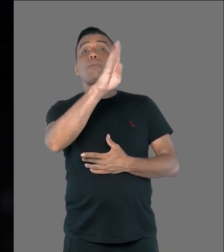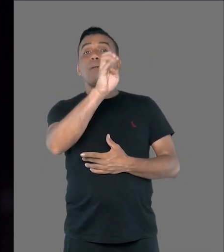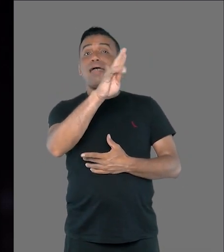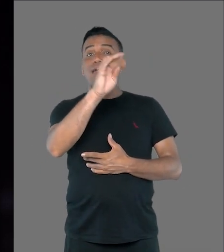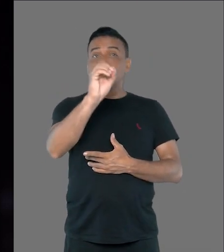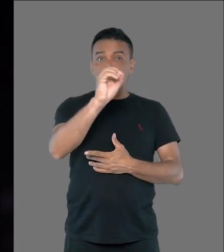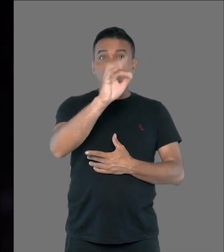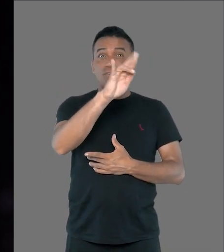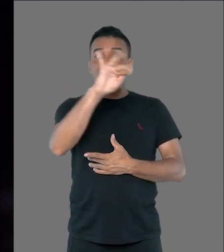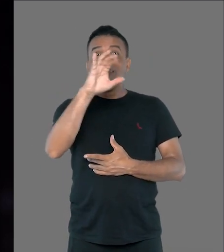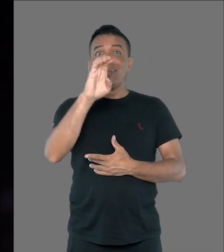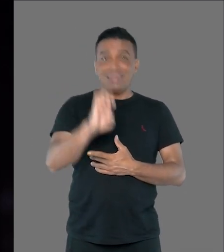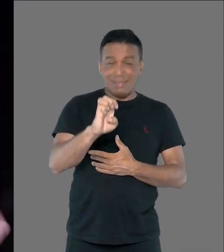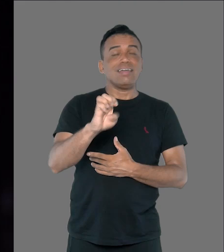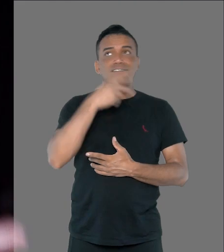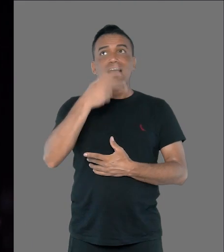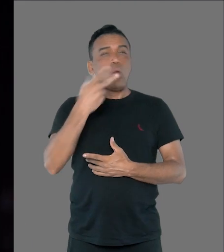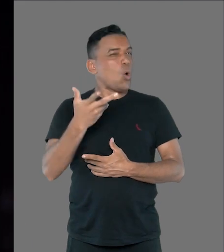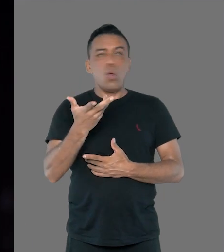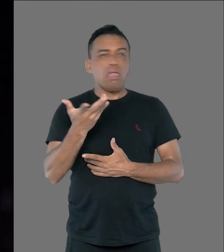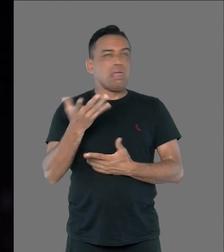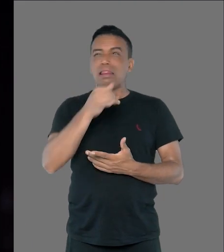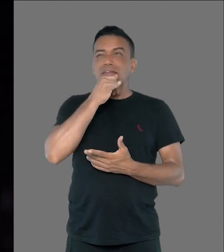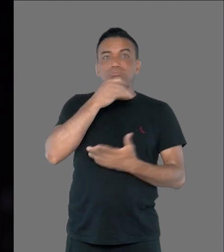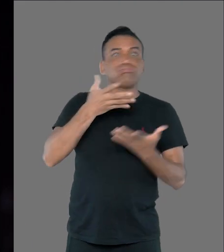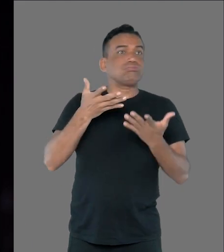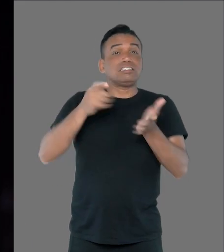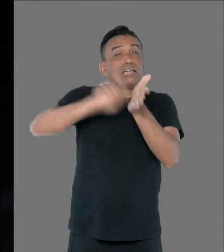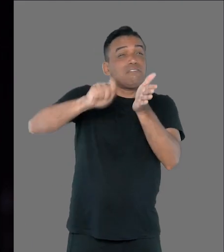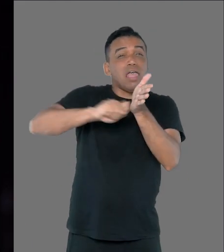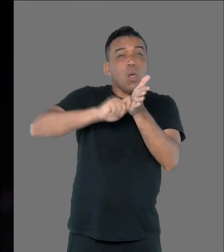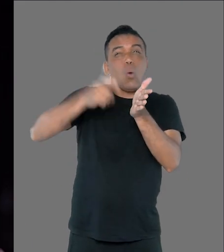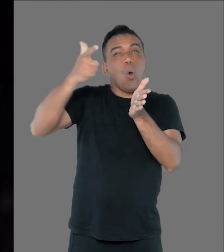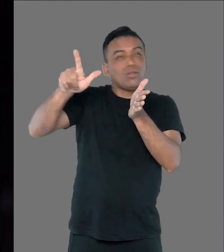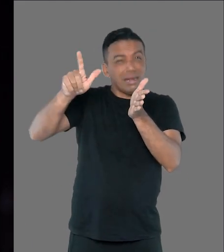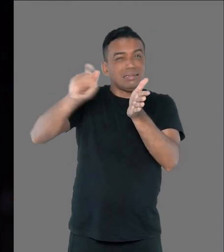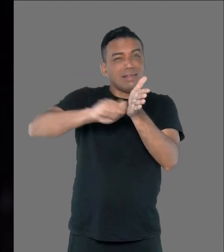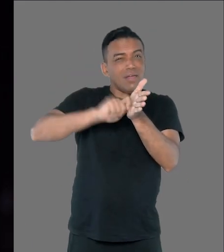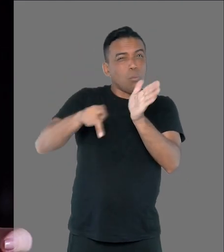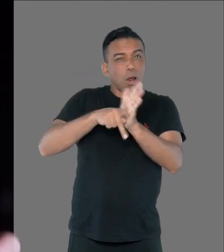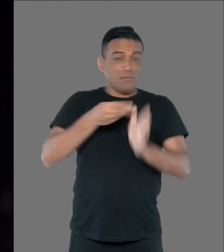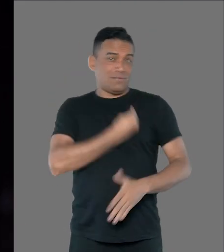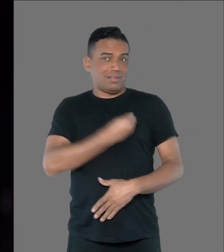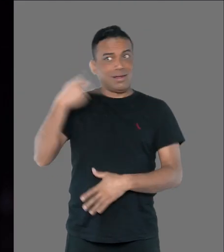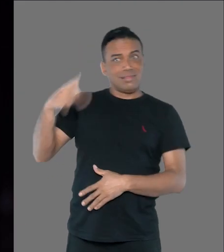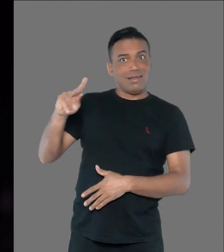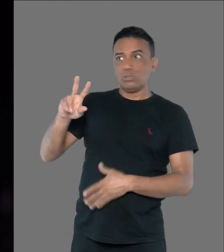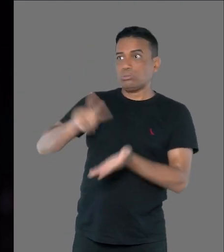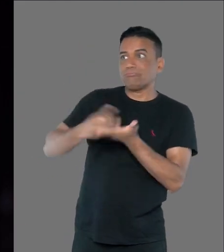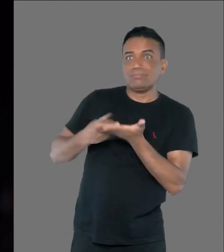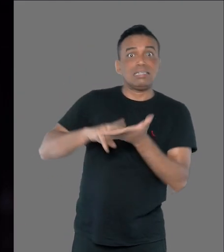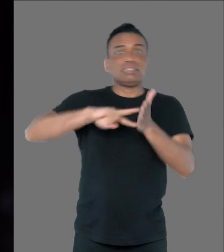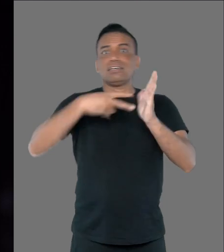José Murilo, que escreveu uma pequena biografia sobre ele, soube decifrar a reação